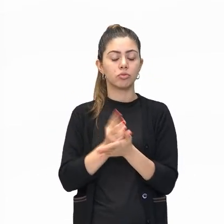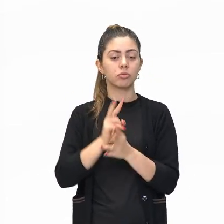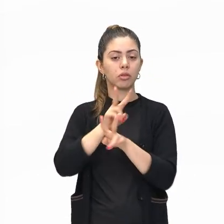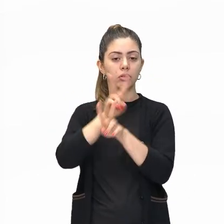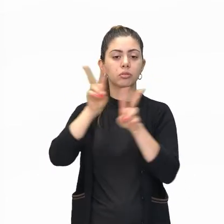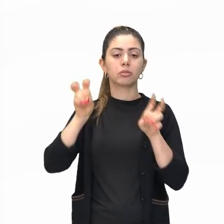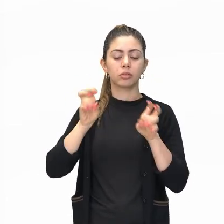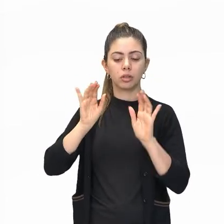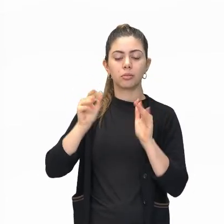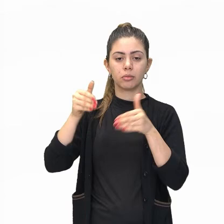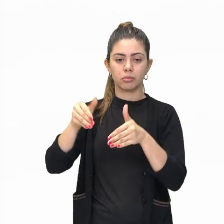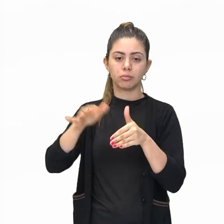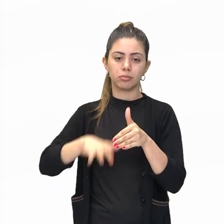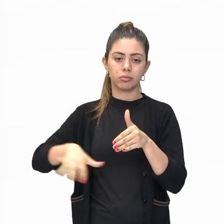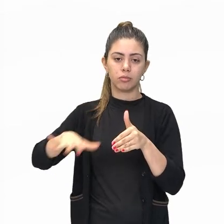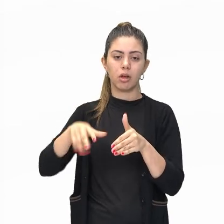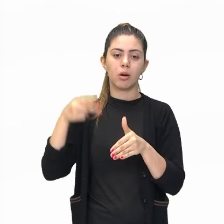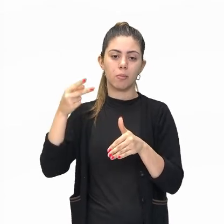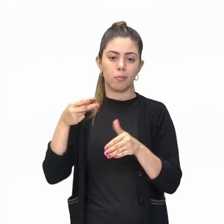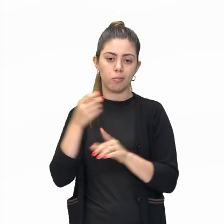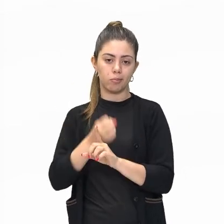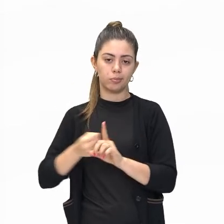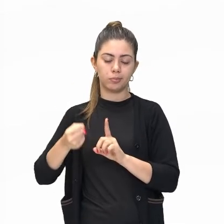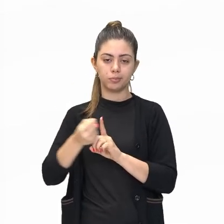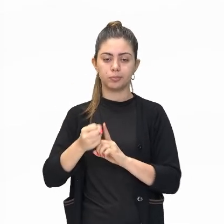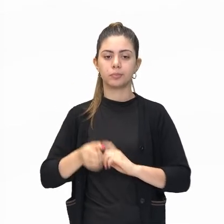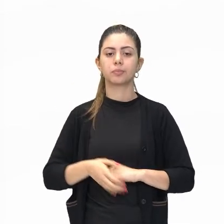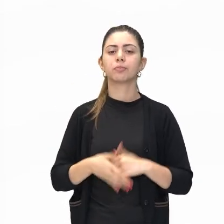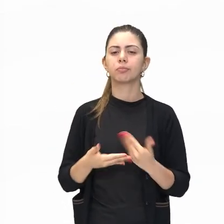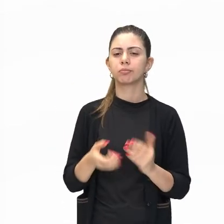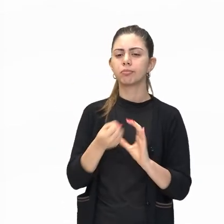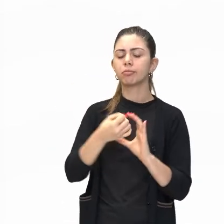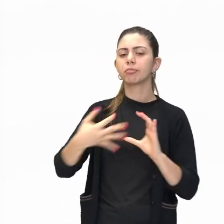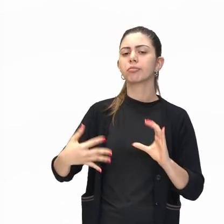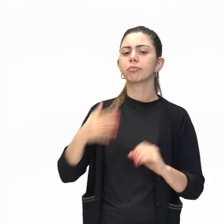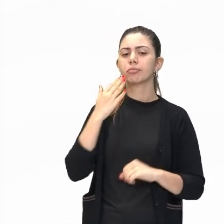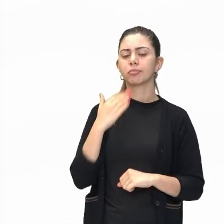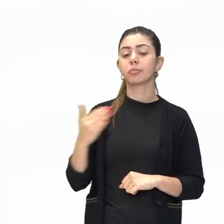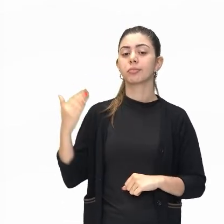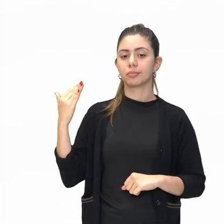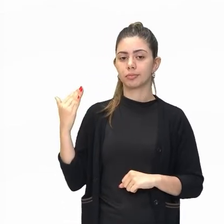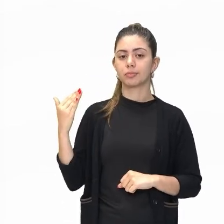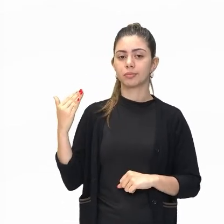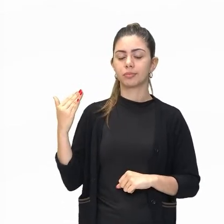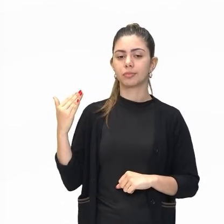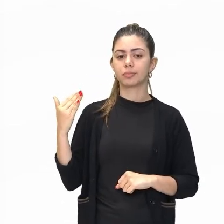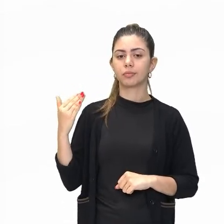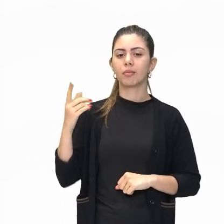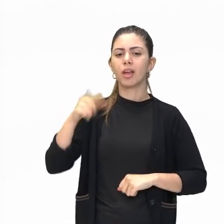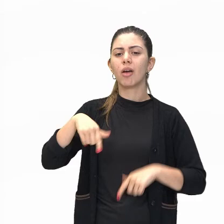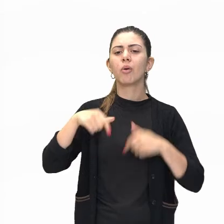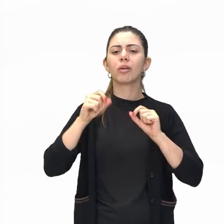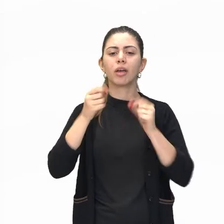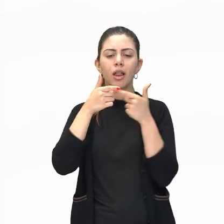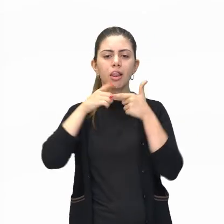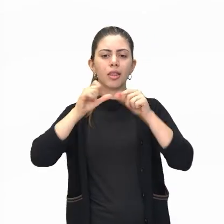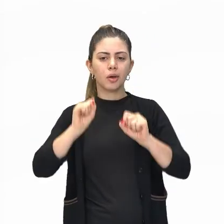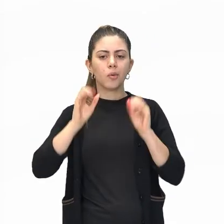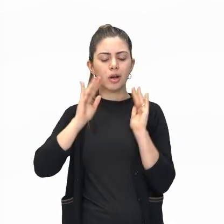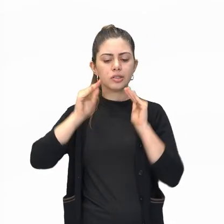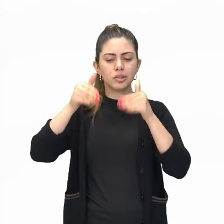focando sociopolítico. As características, traz as características aí, linguagem mais objetiva